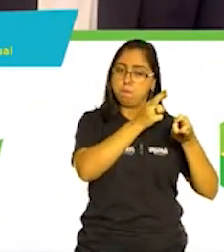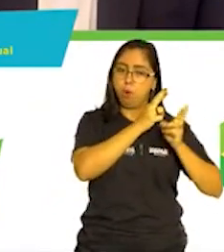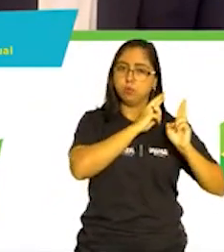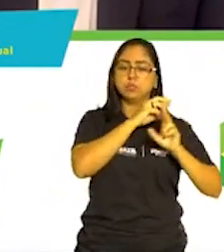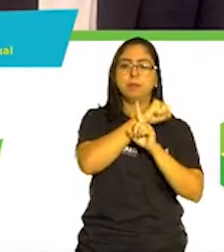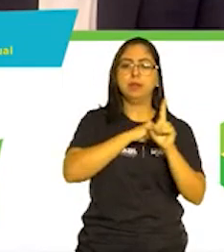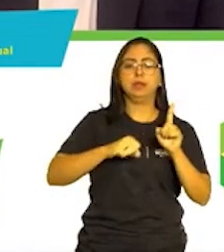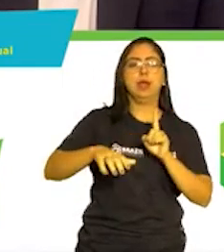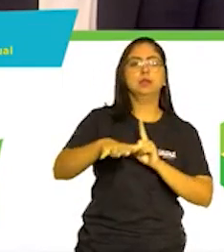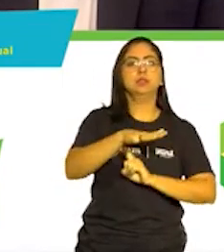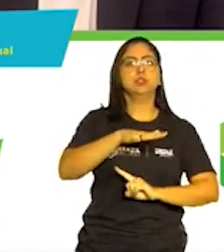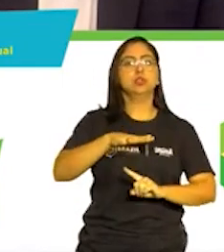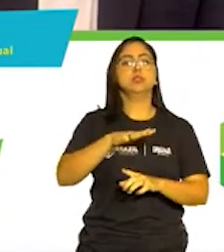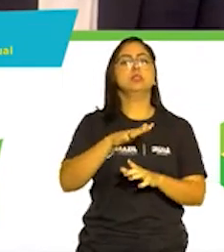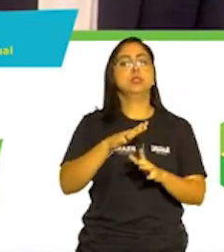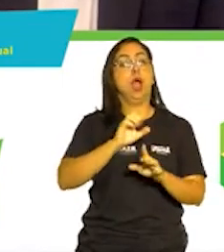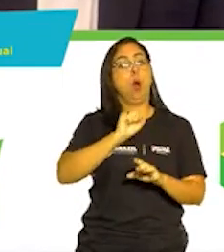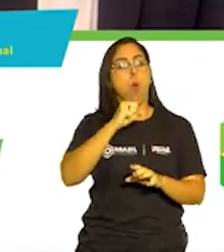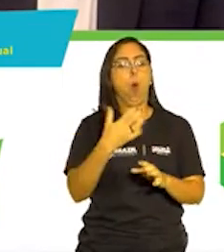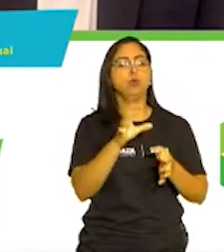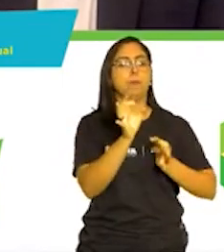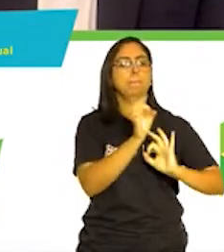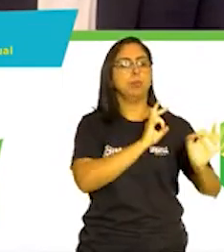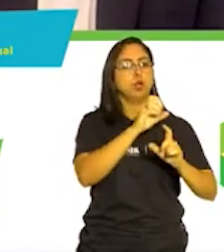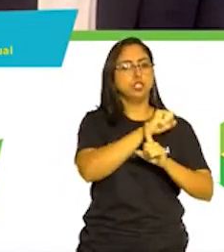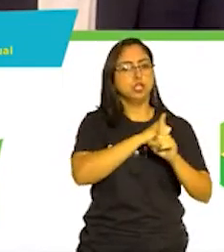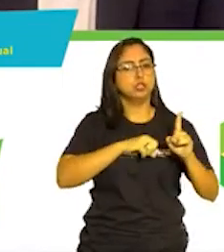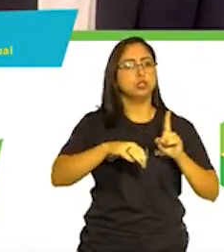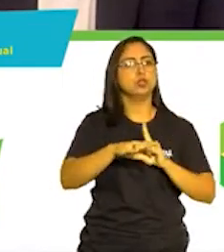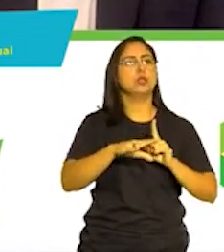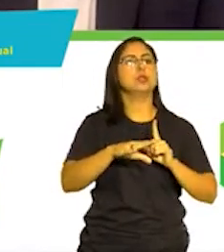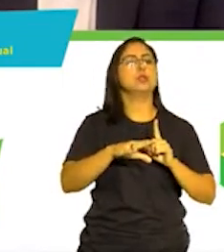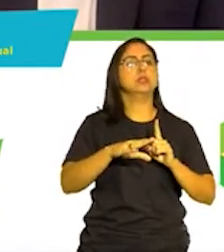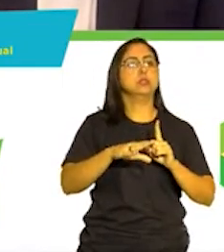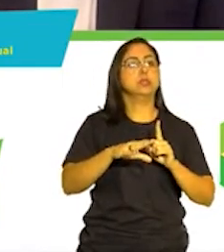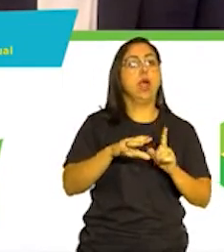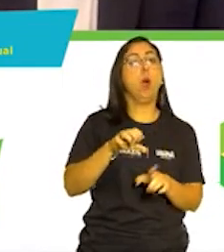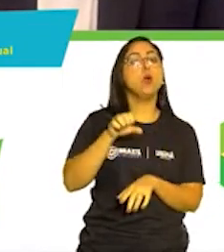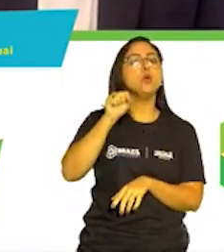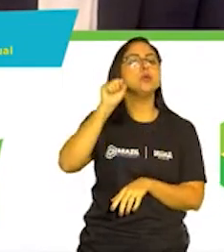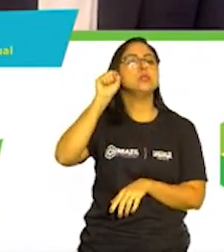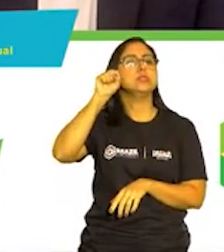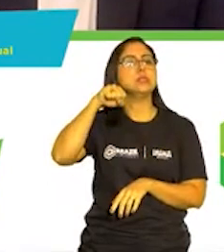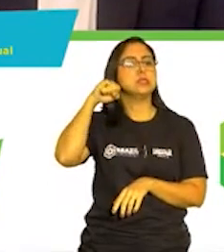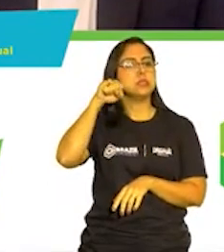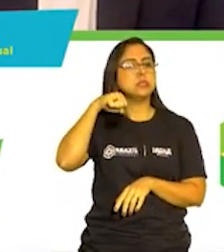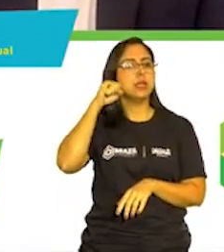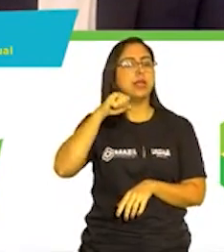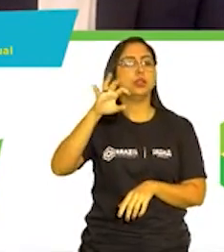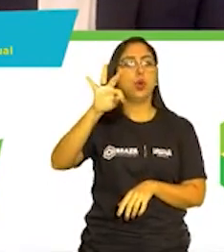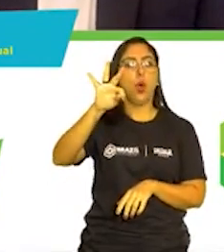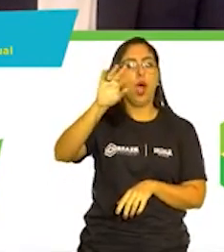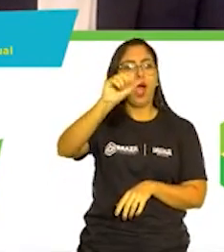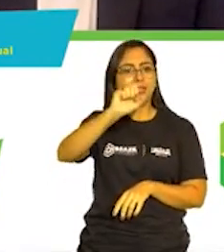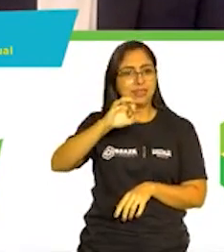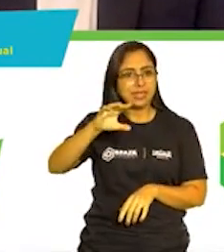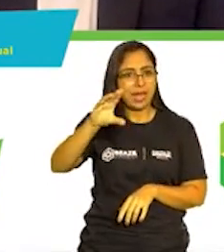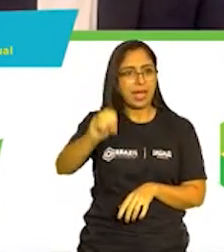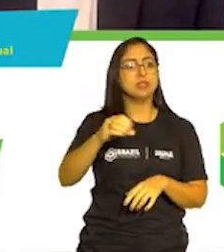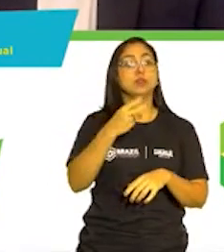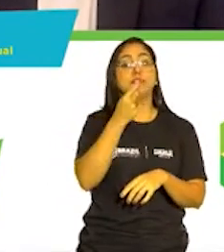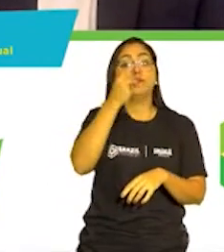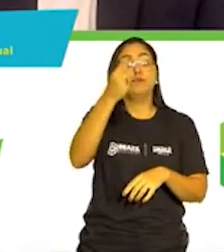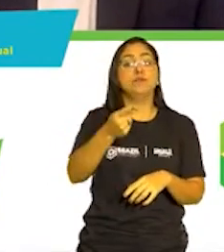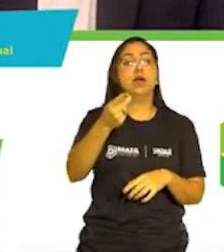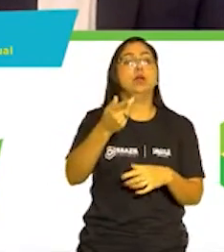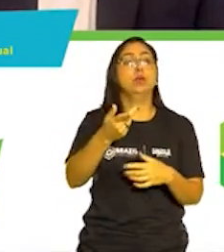não foi integralmente incorporado pelo senador Tasso Gereissati, essa discussão de estímulos pronto para evasão escolar.